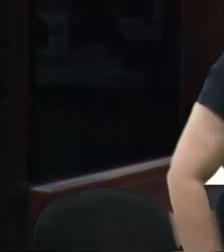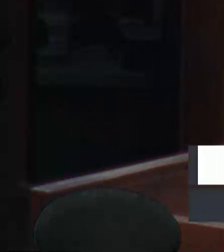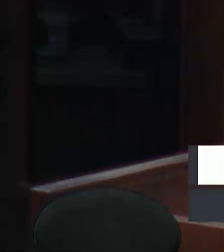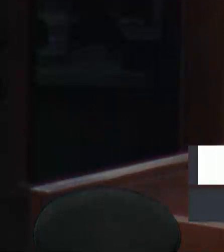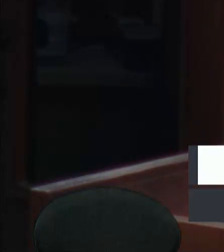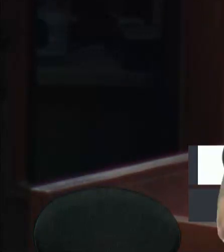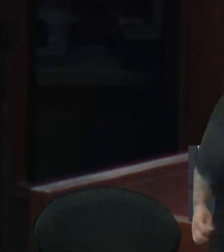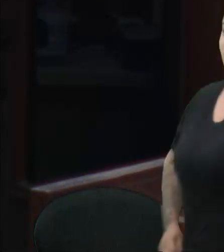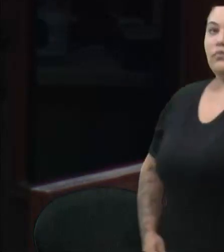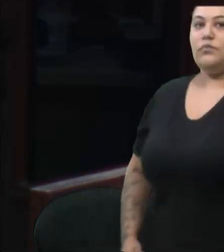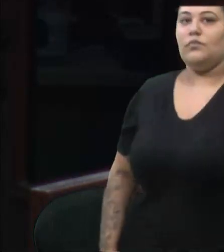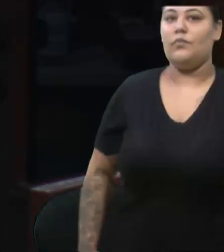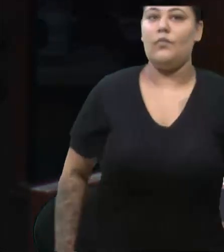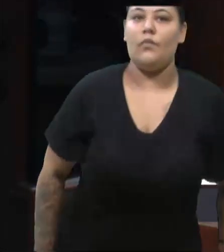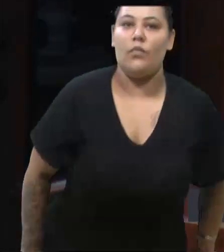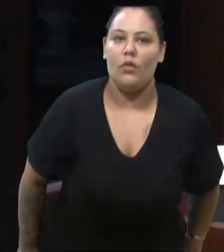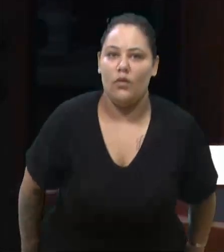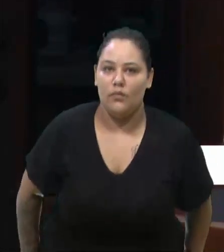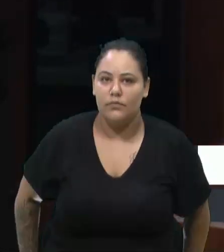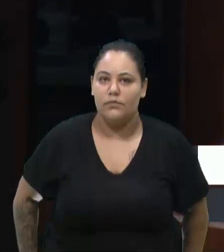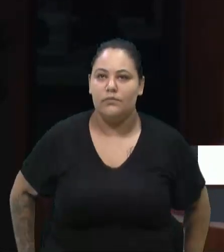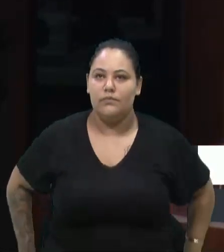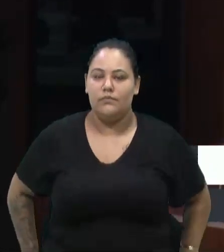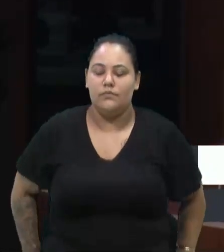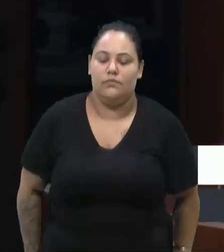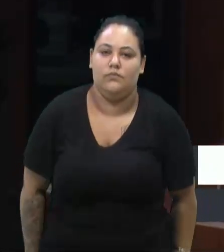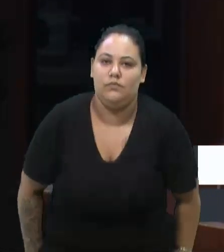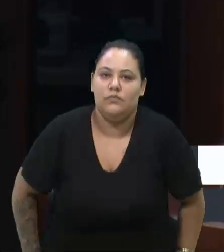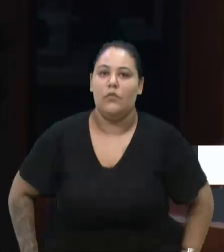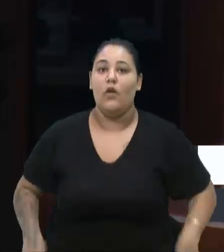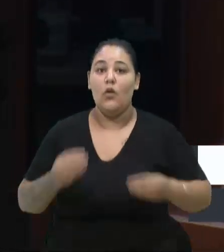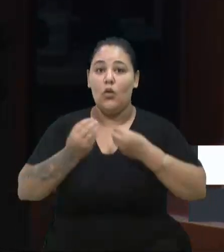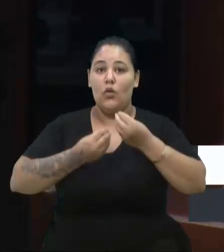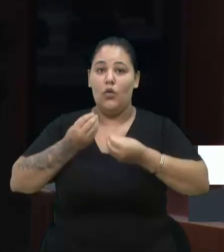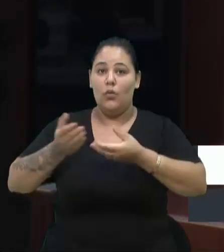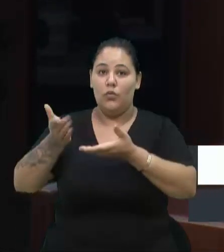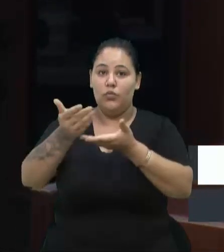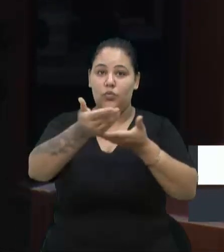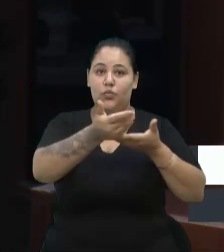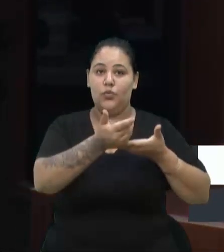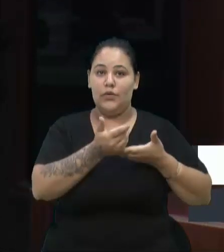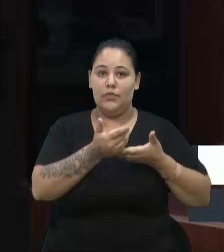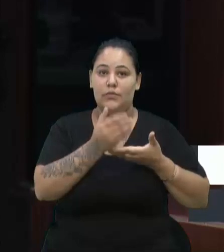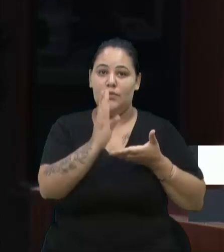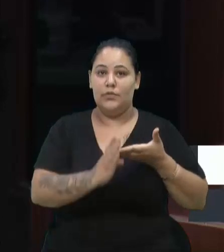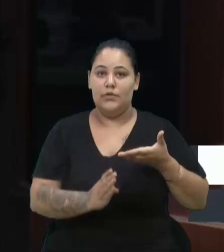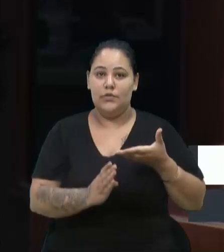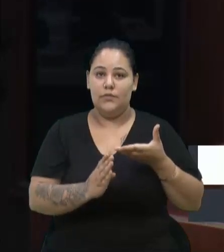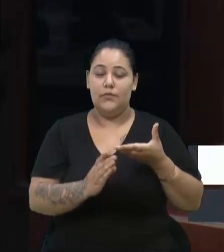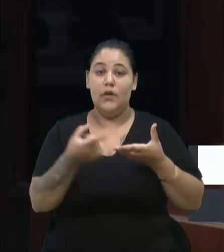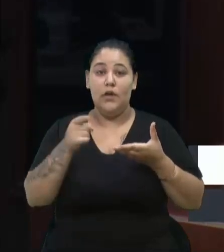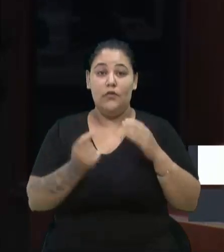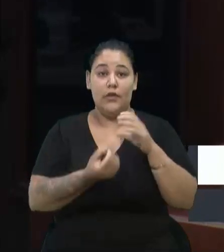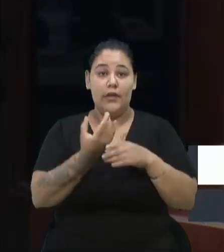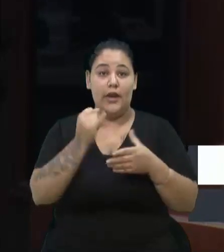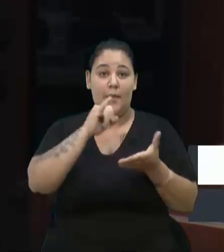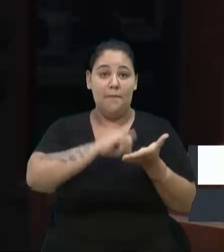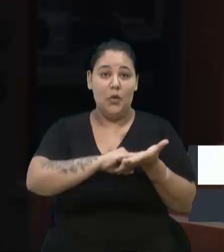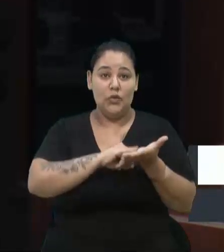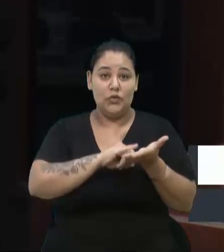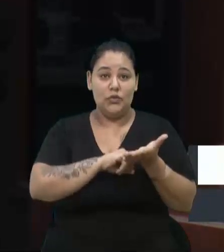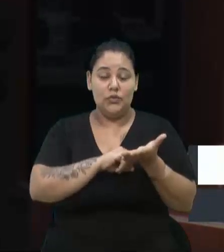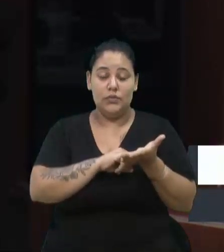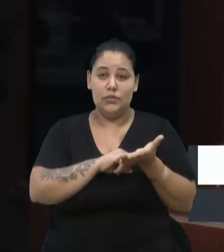mais? Como que eu vou arrecadar mais? Eu vou criar imposto, eu vou reonerar imposto, eu